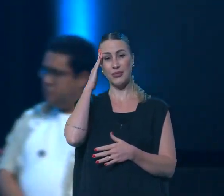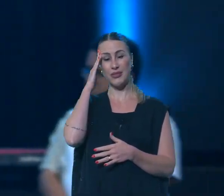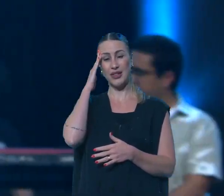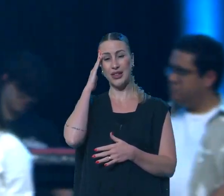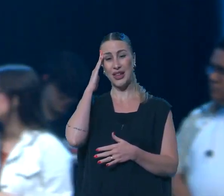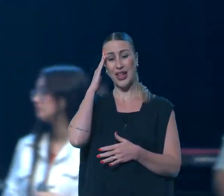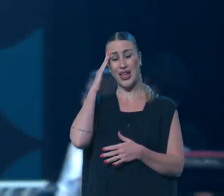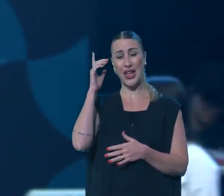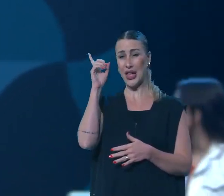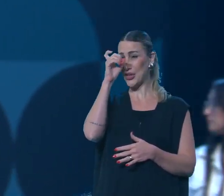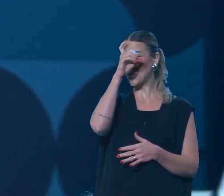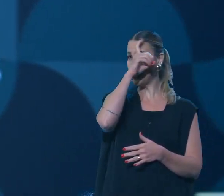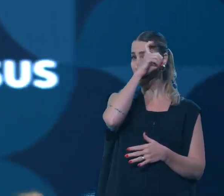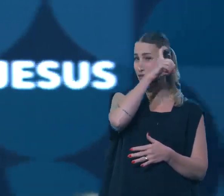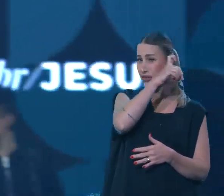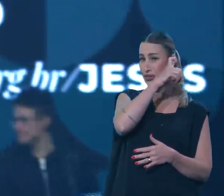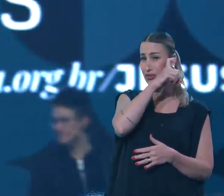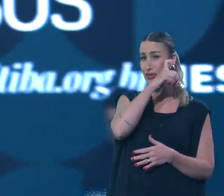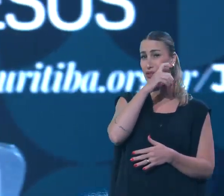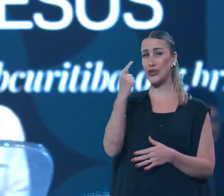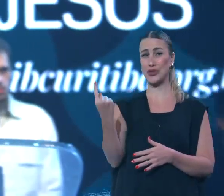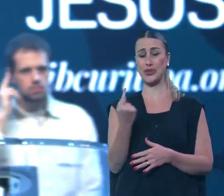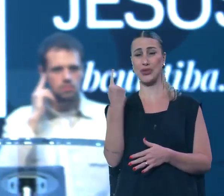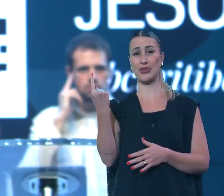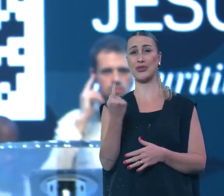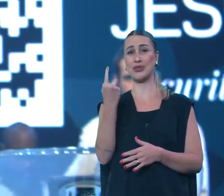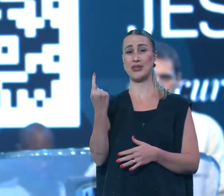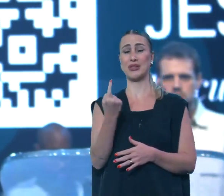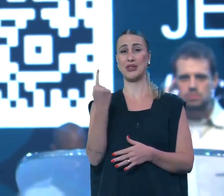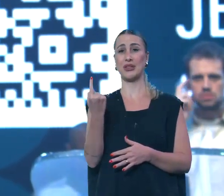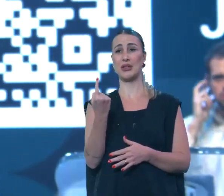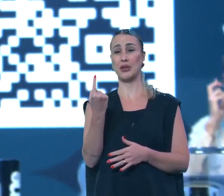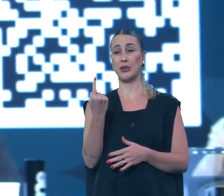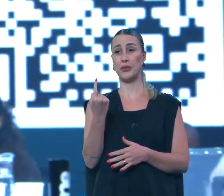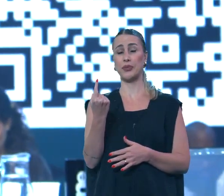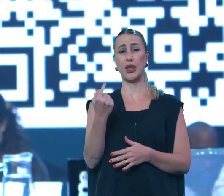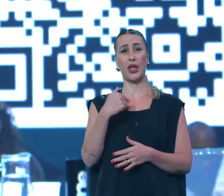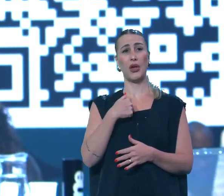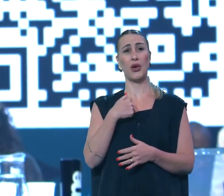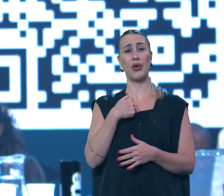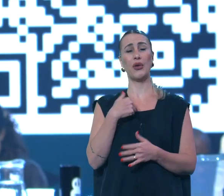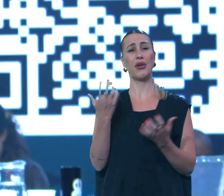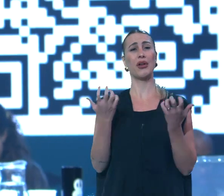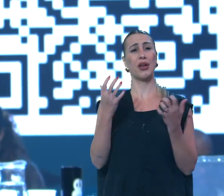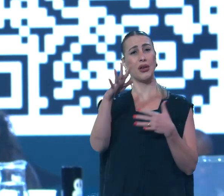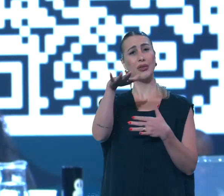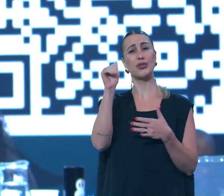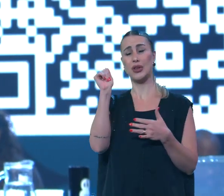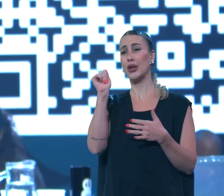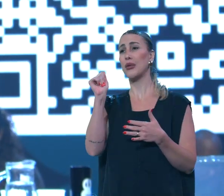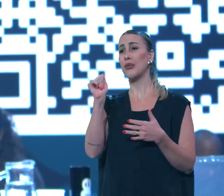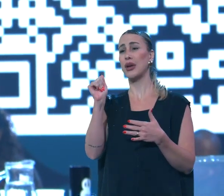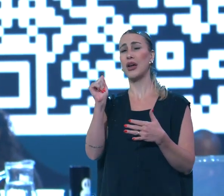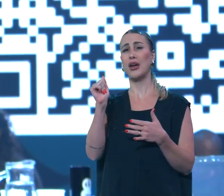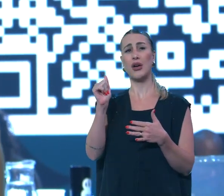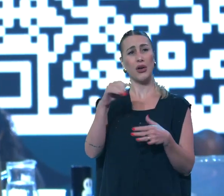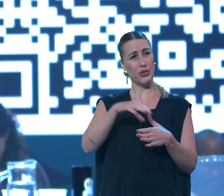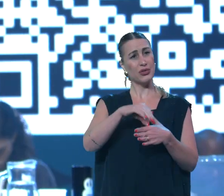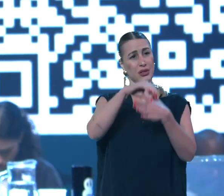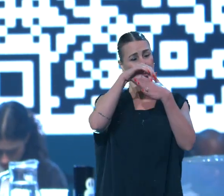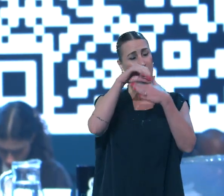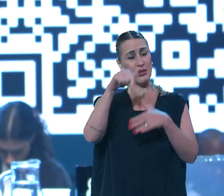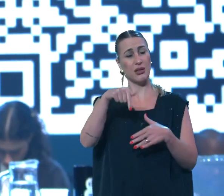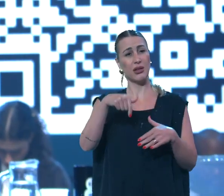queria fazer um desafio para você. Chamar esse povo que está aqui junto comigo, líderes aqui da nossa igreja. Eles querem simplesmente te dar um abraço e orar por